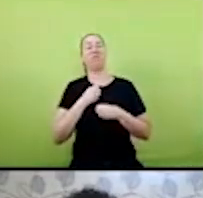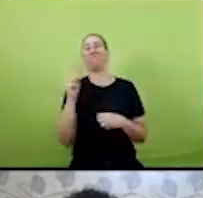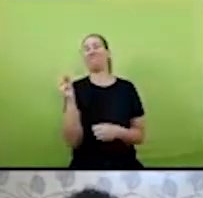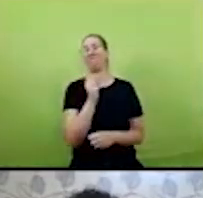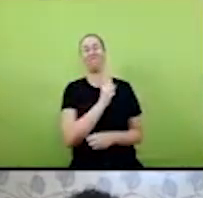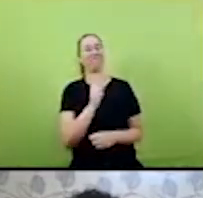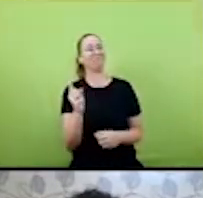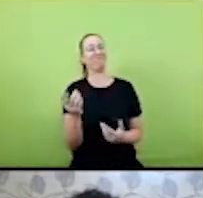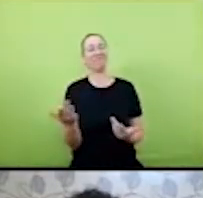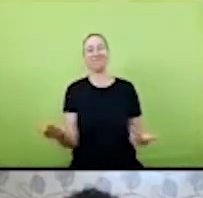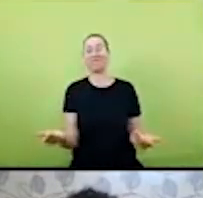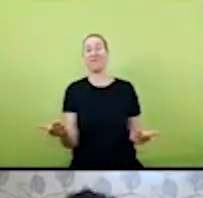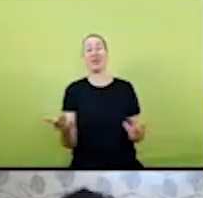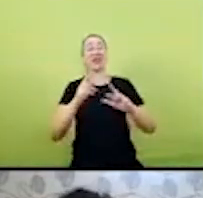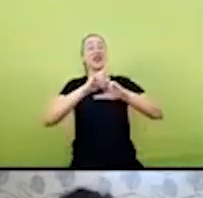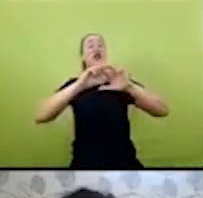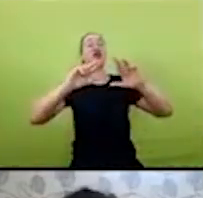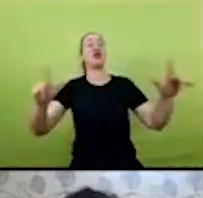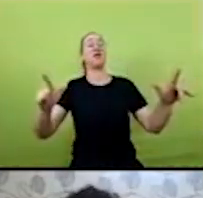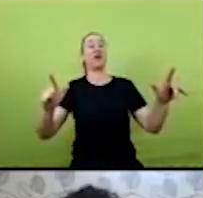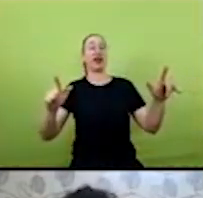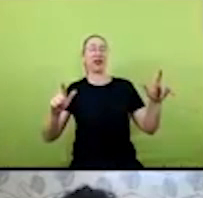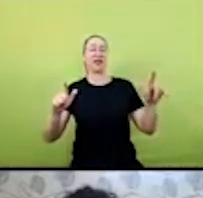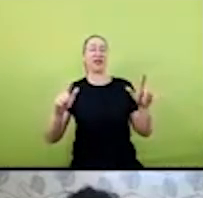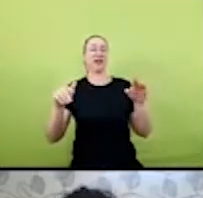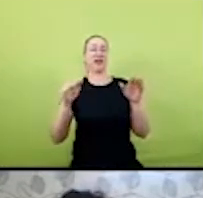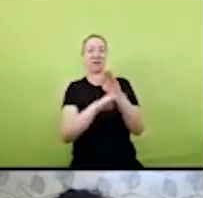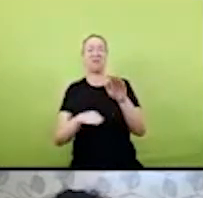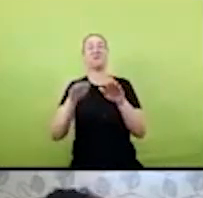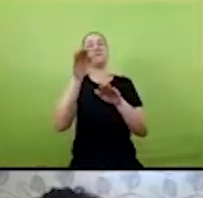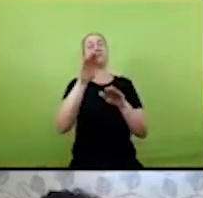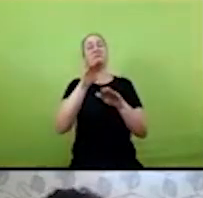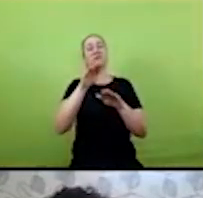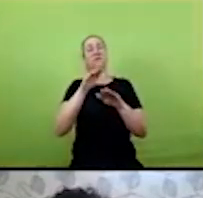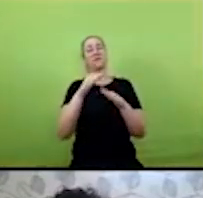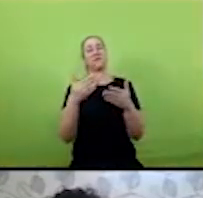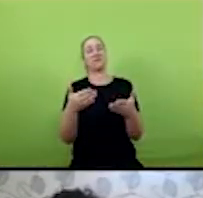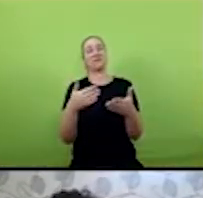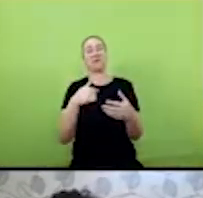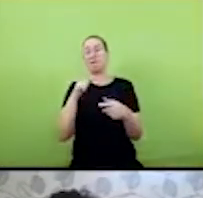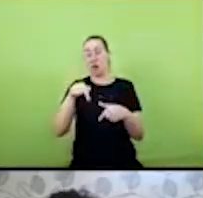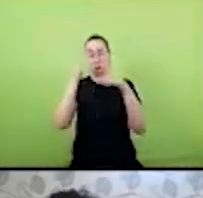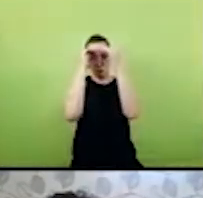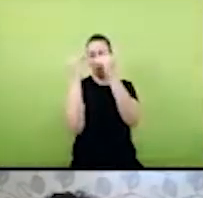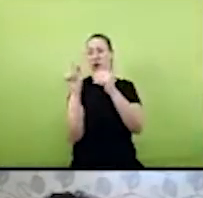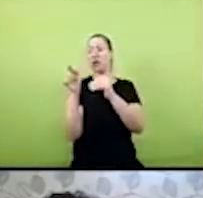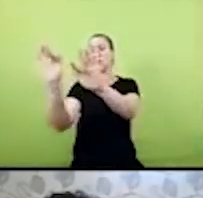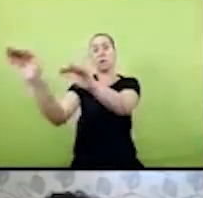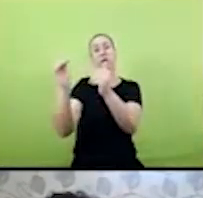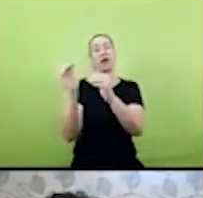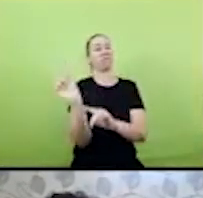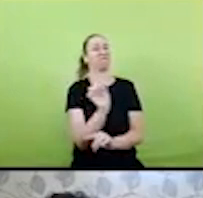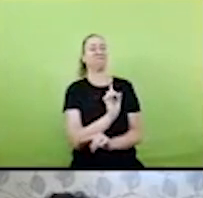de desigualdade de poder mesmo. Um pode mandar e o outro tem que obedecer, né? E a lei do feminicídio,